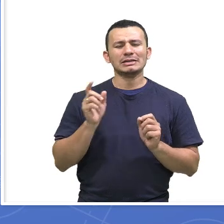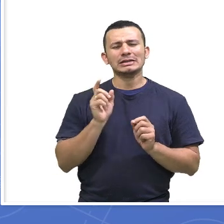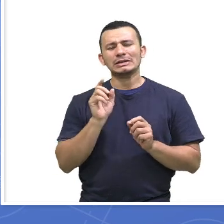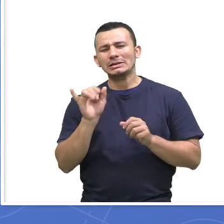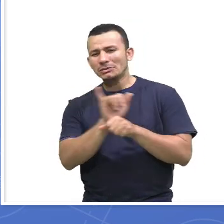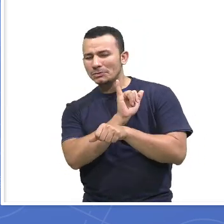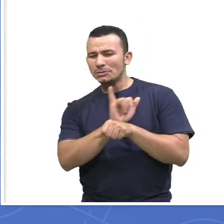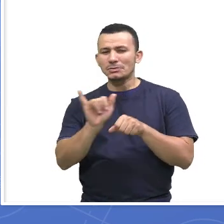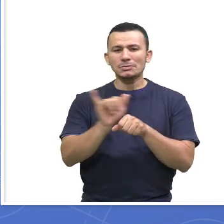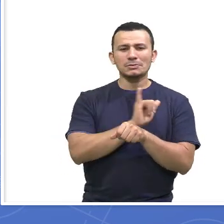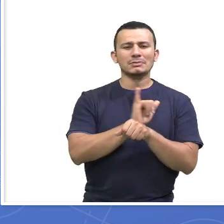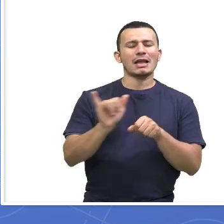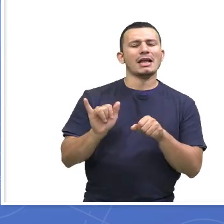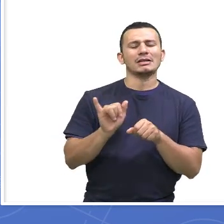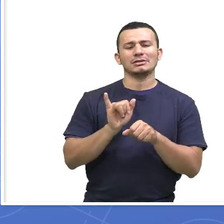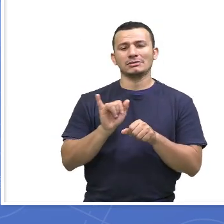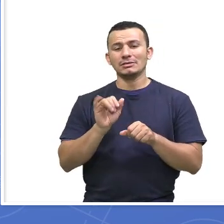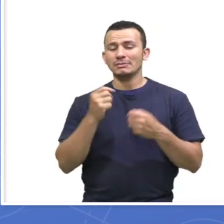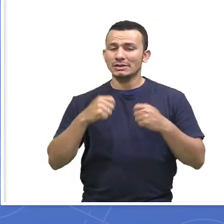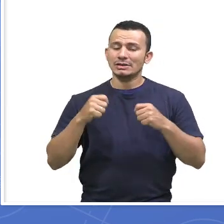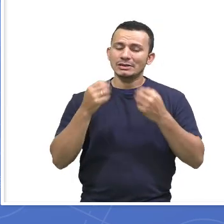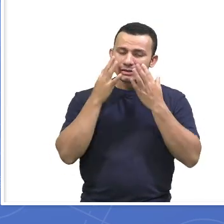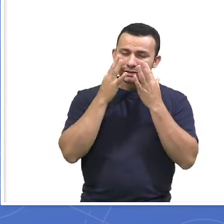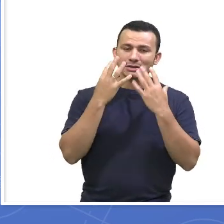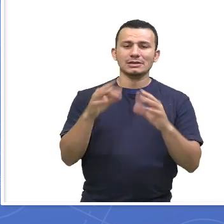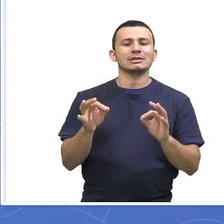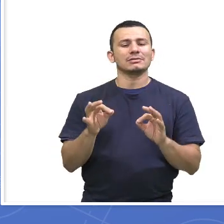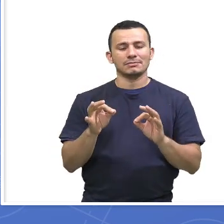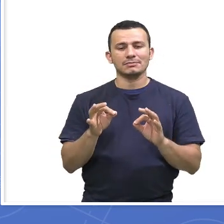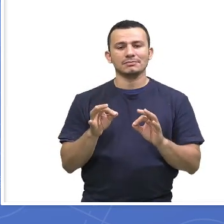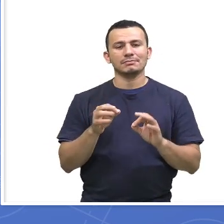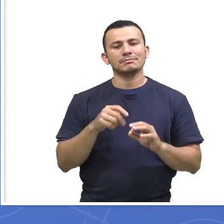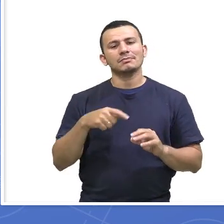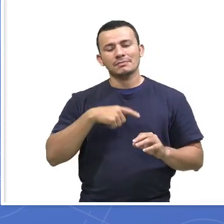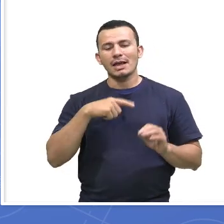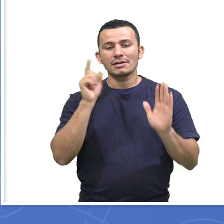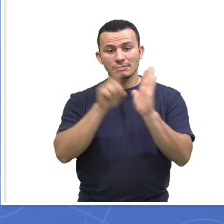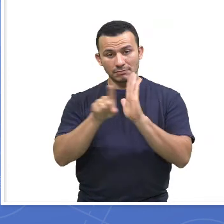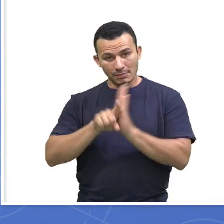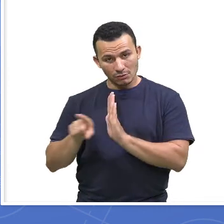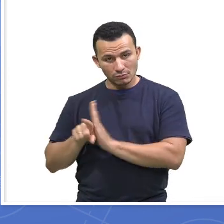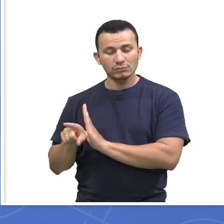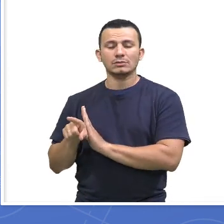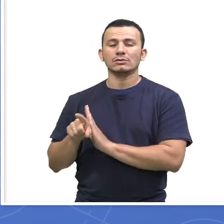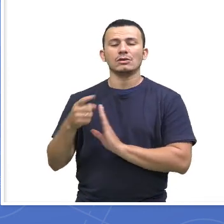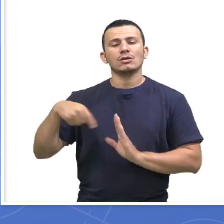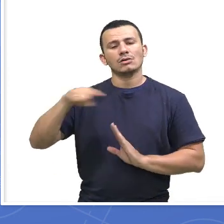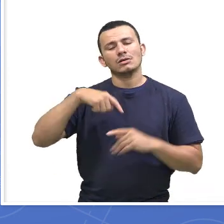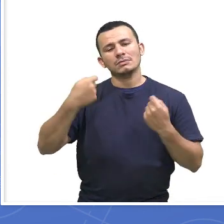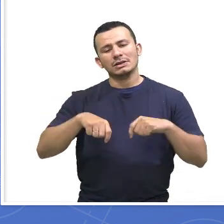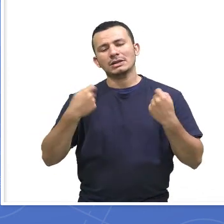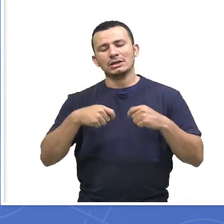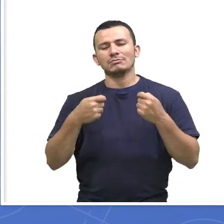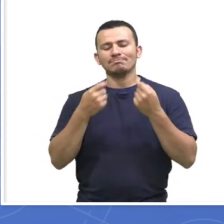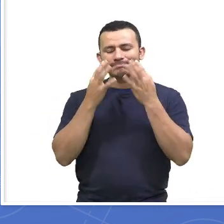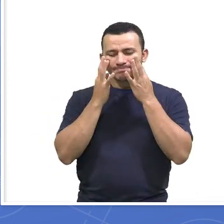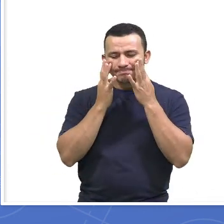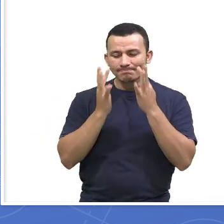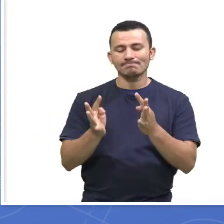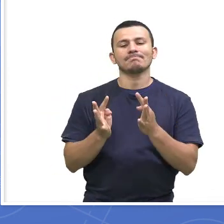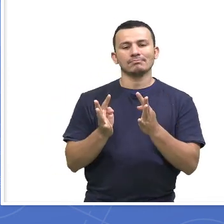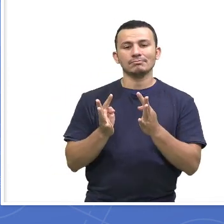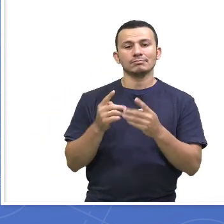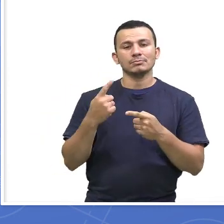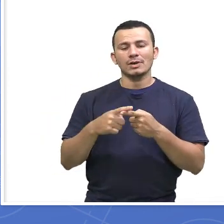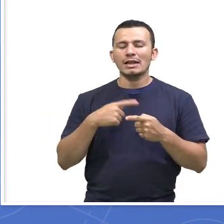né? Pegadinhas, né? A gente chama de pegadinha. Então, tem questões aí que a gente tem que estar bastante atento,